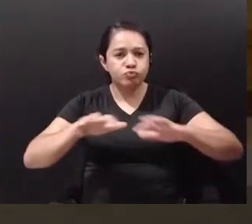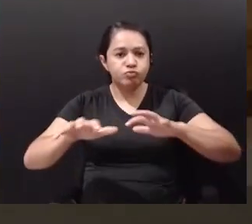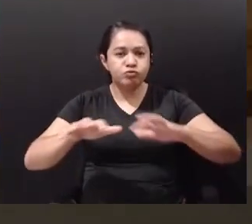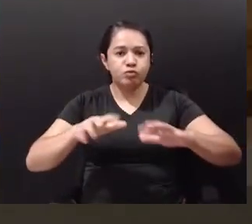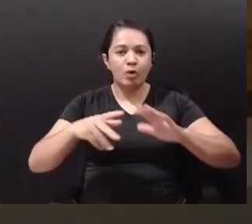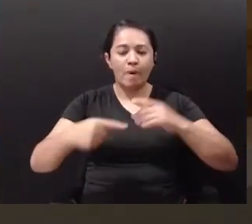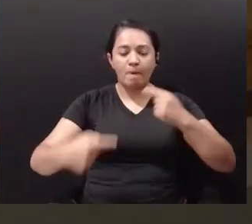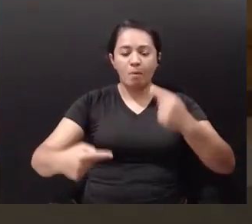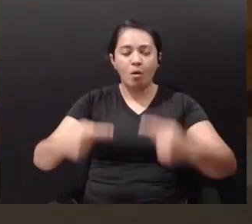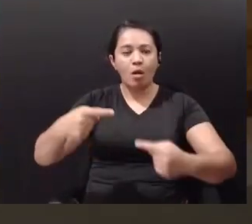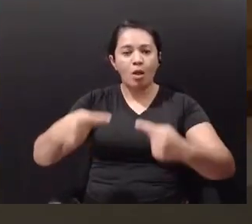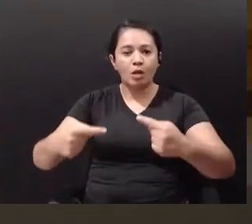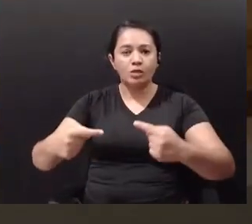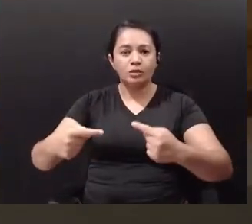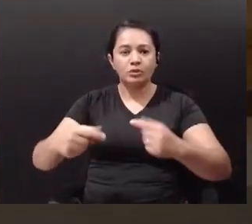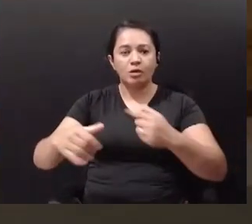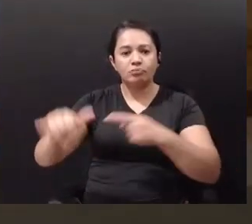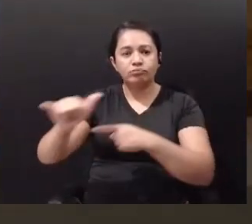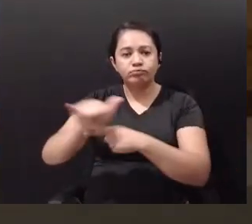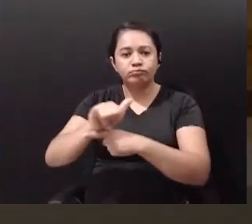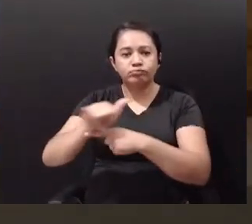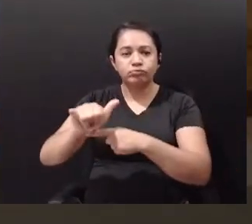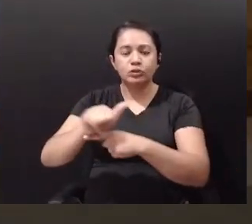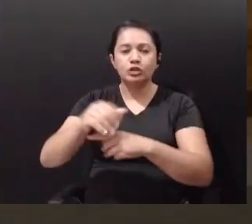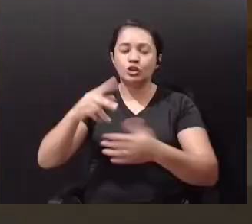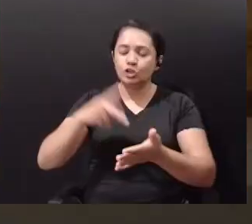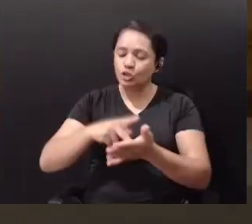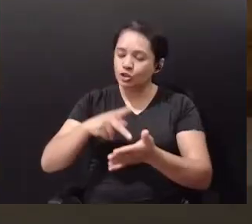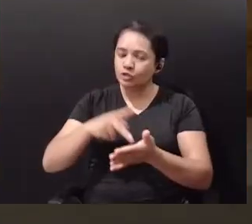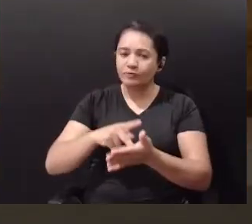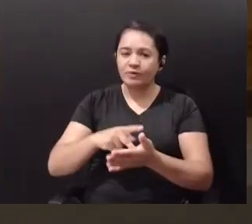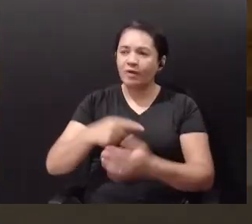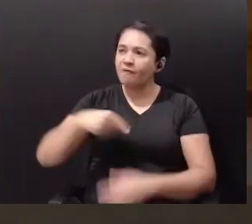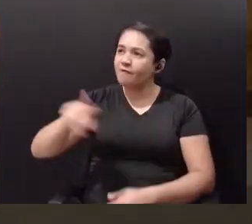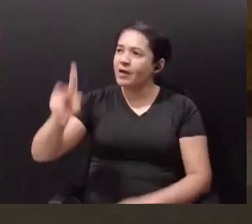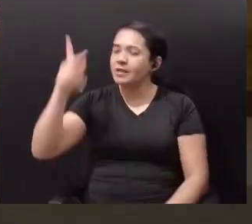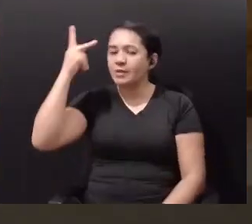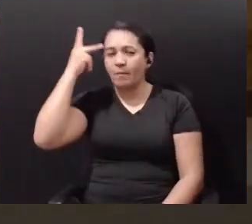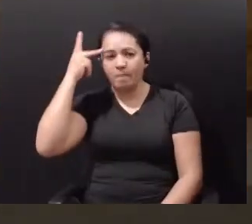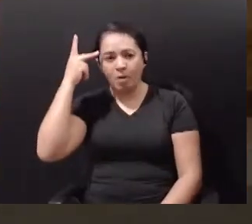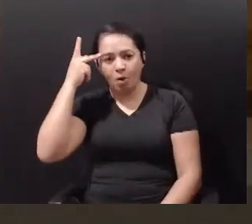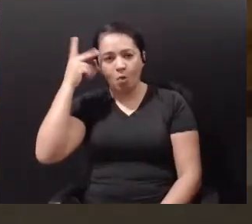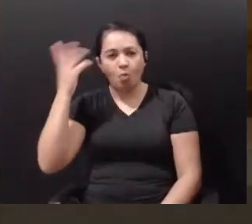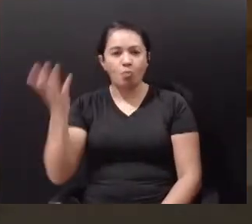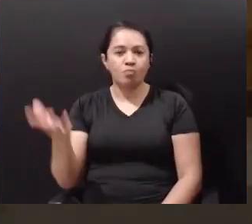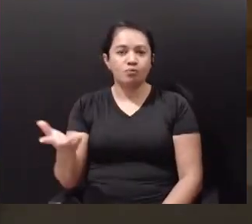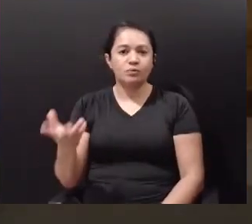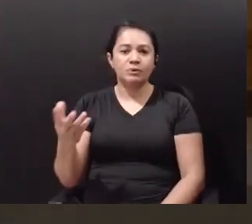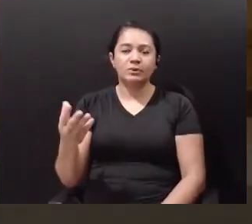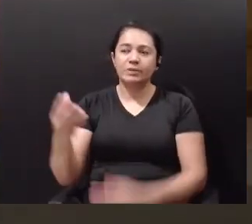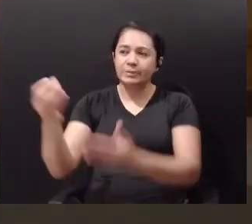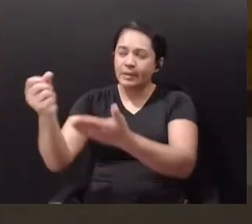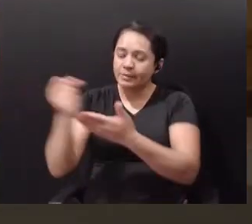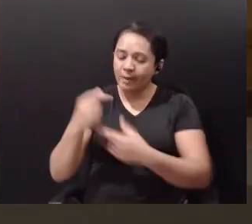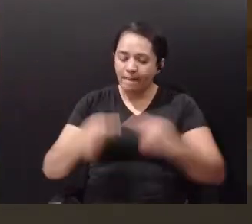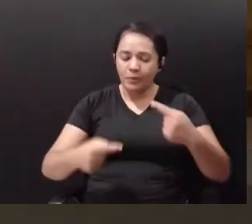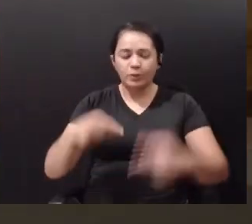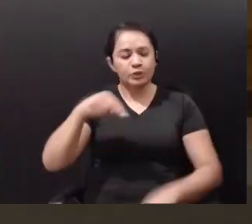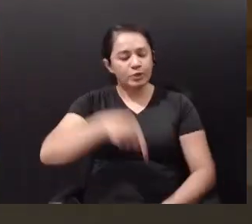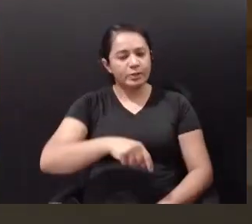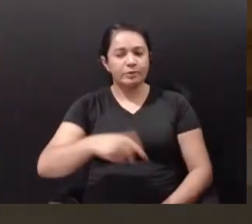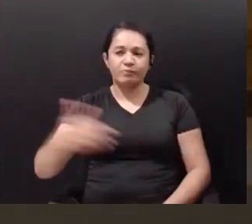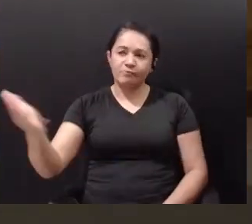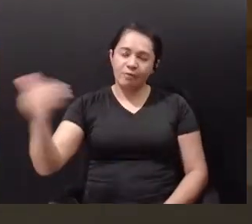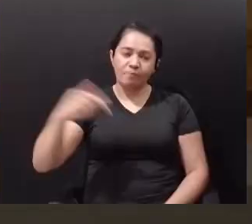essa articulação mesmo, esse vai até São Paulo, traz político aqui,